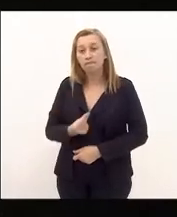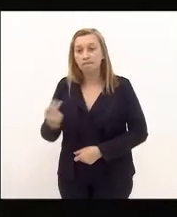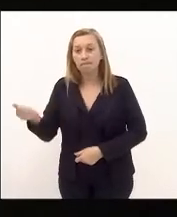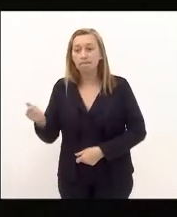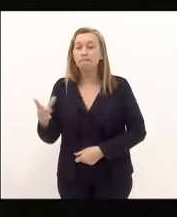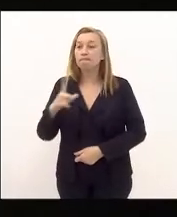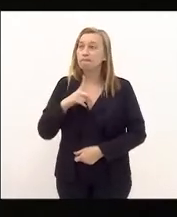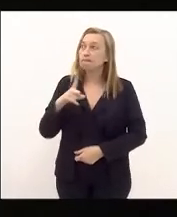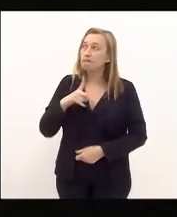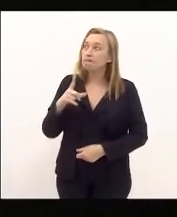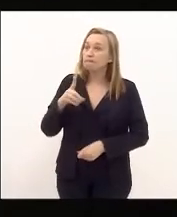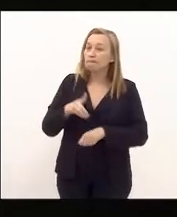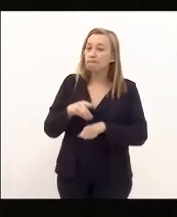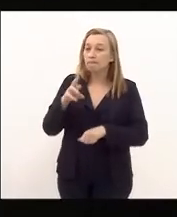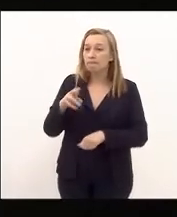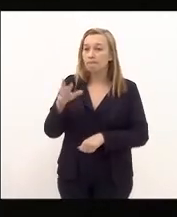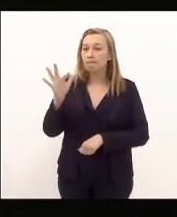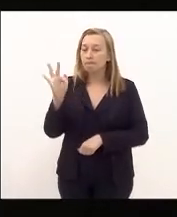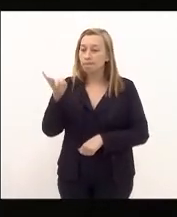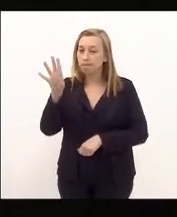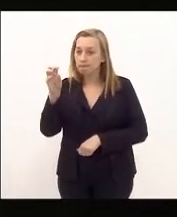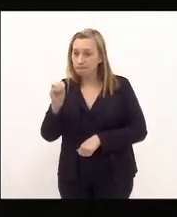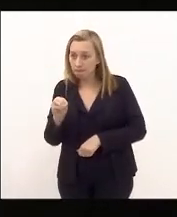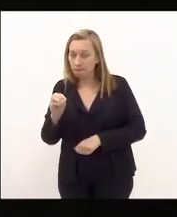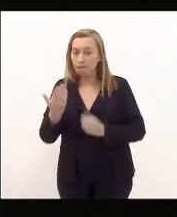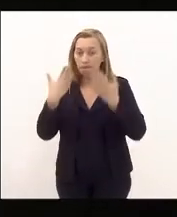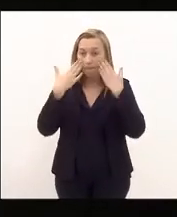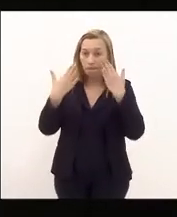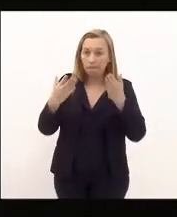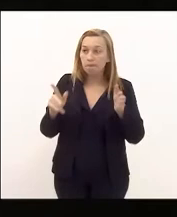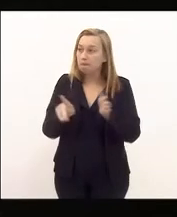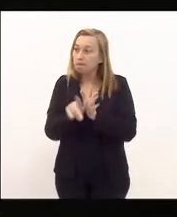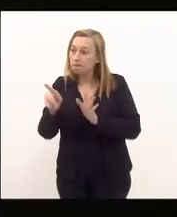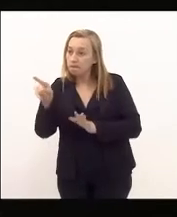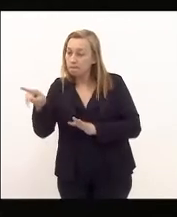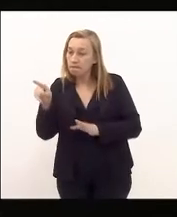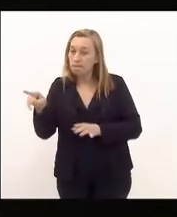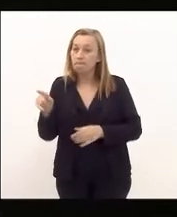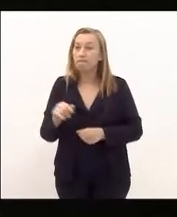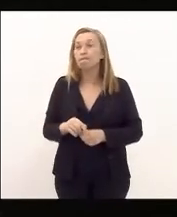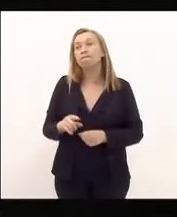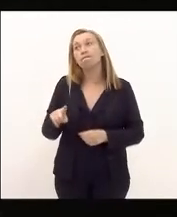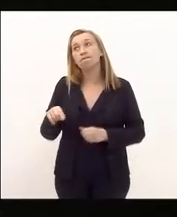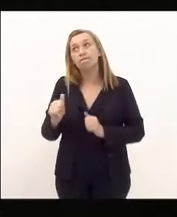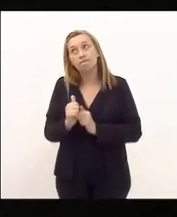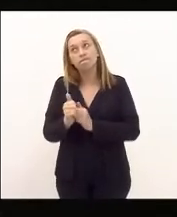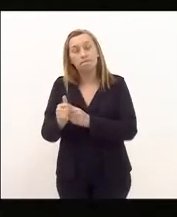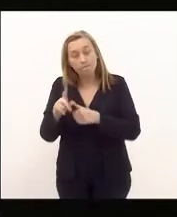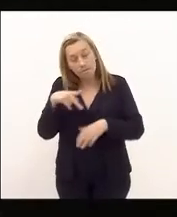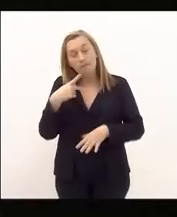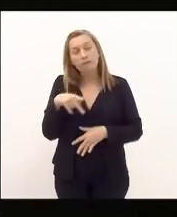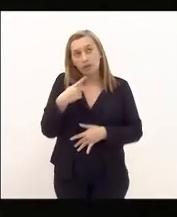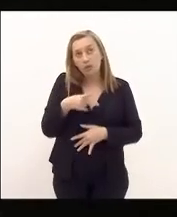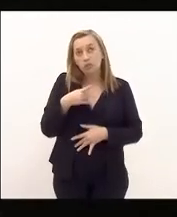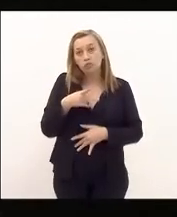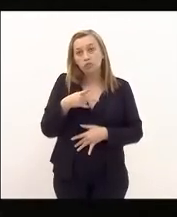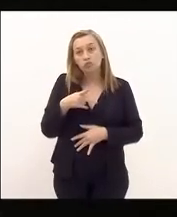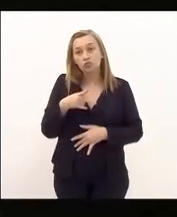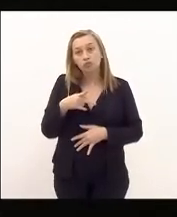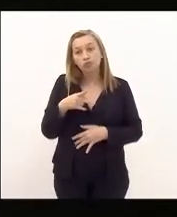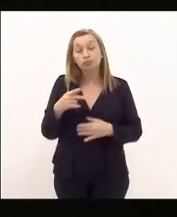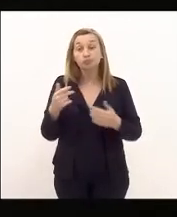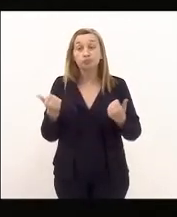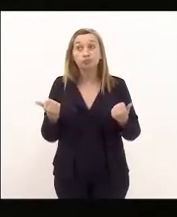estive também com o doutor Fernando Veloso, apresentei o projeto a ele, e ele ainda em seguida ele falou que lá